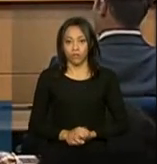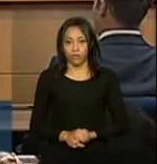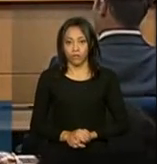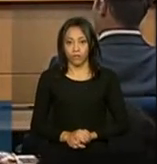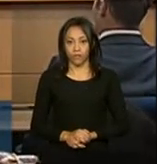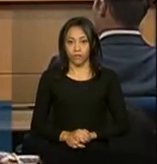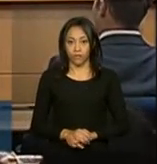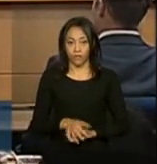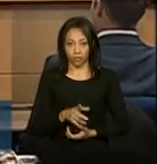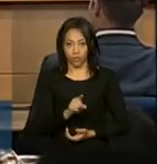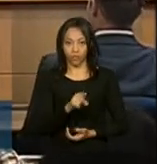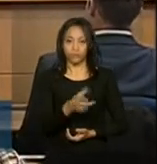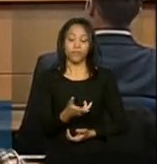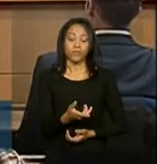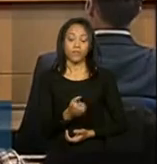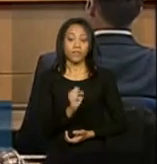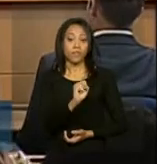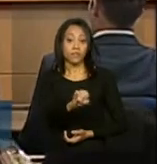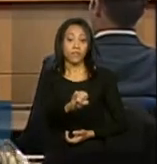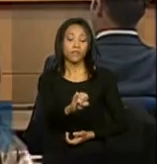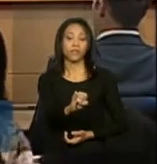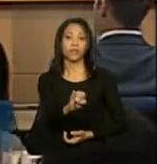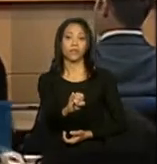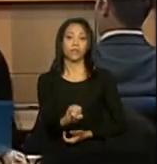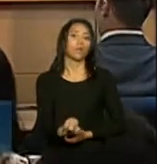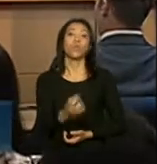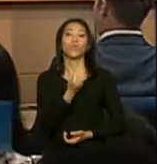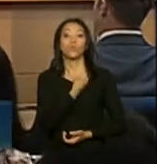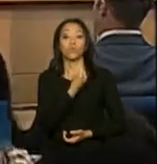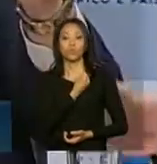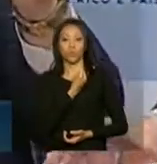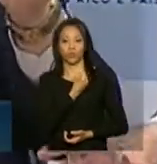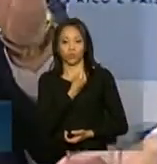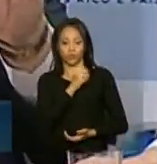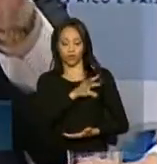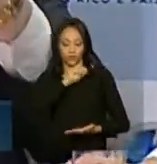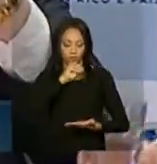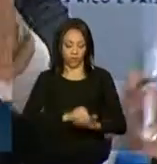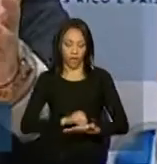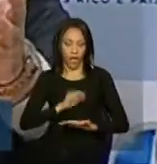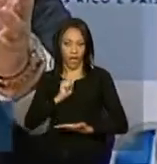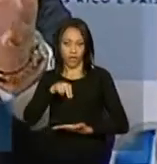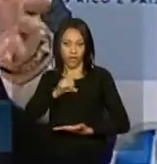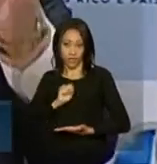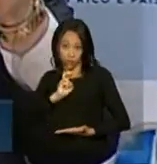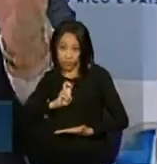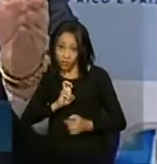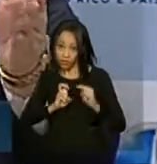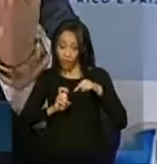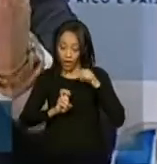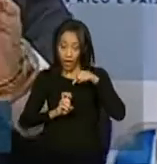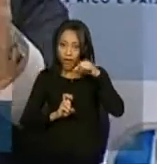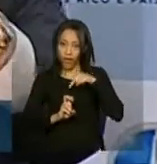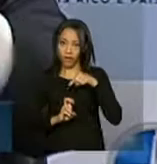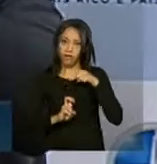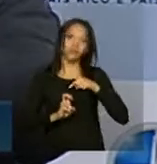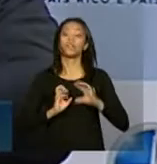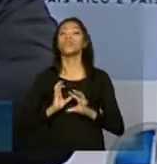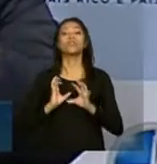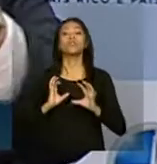Isso. Então, se o número que foi apurado, né, pela agência foi 5, a esses 5 se